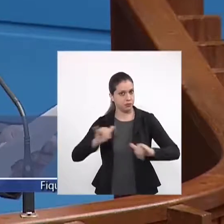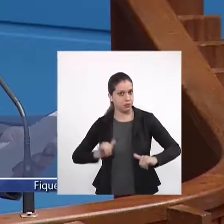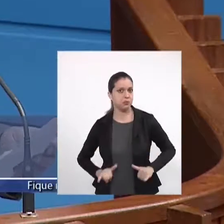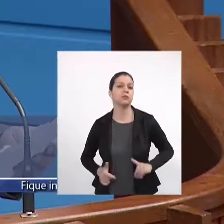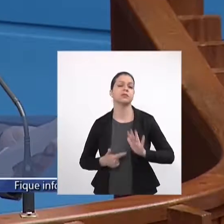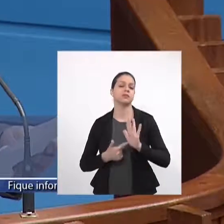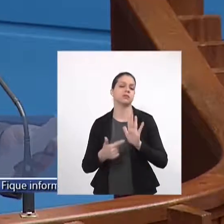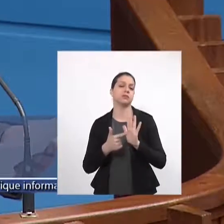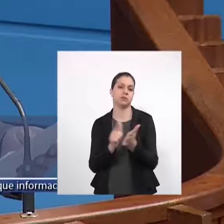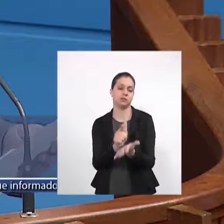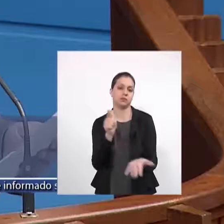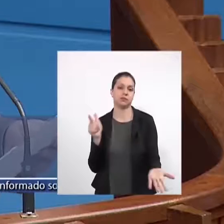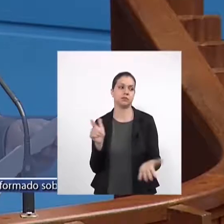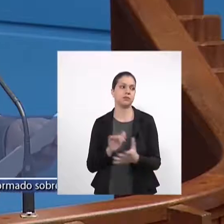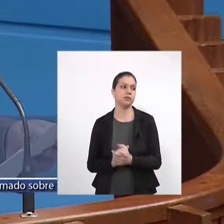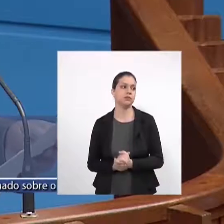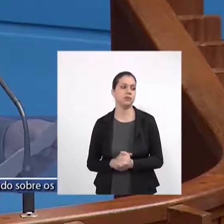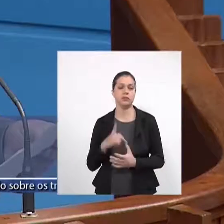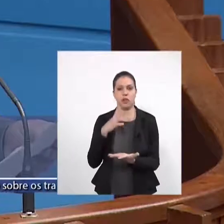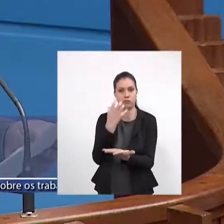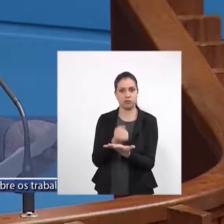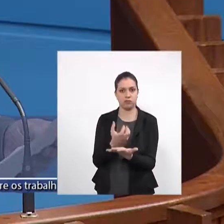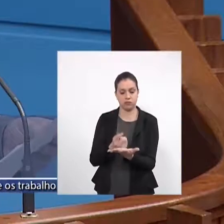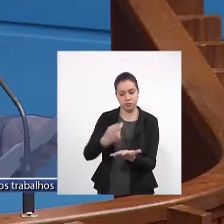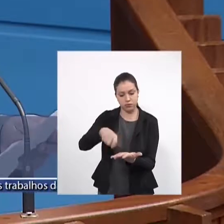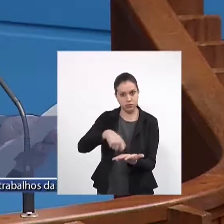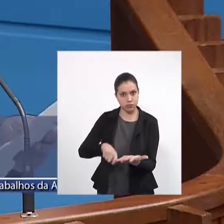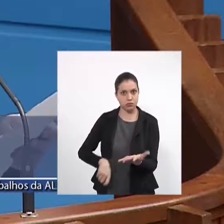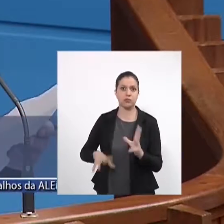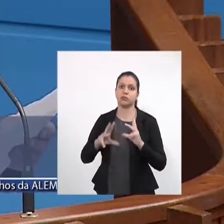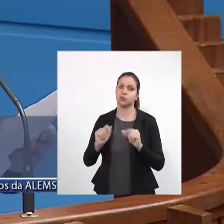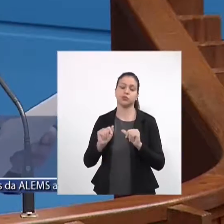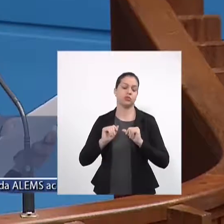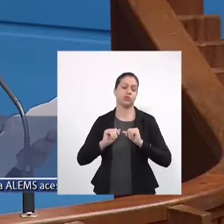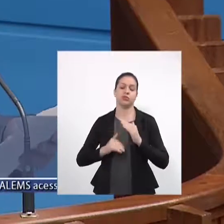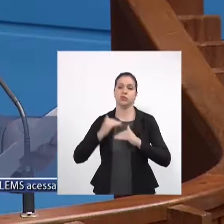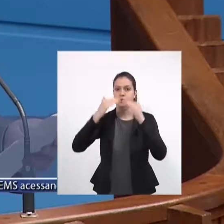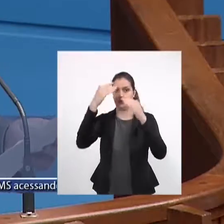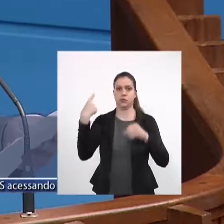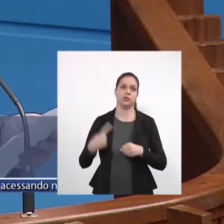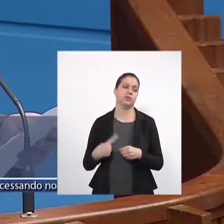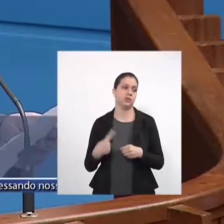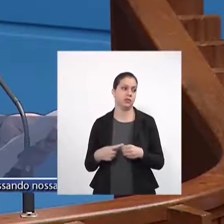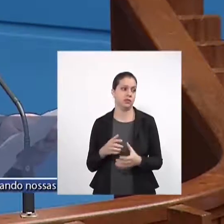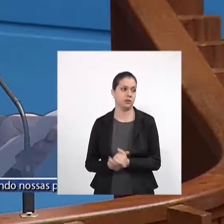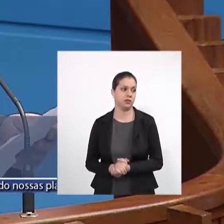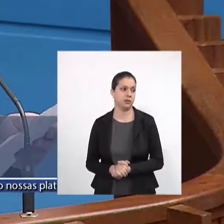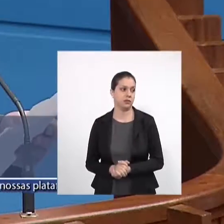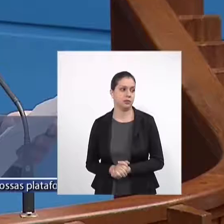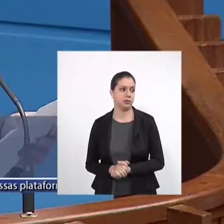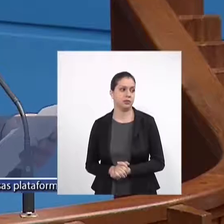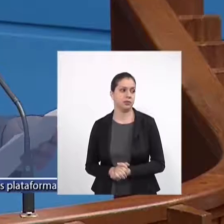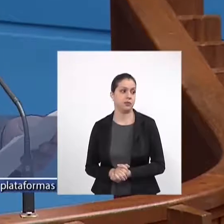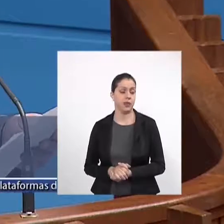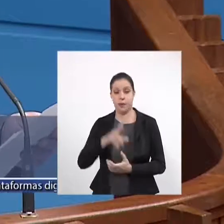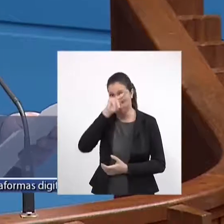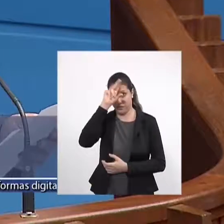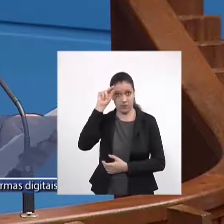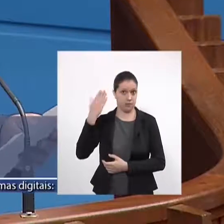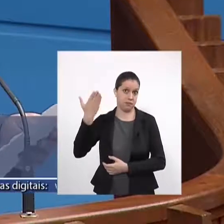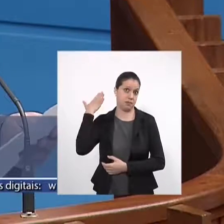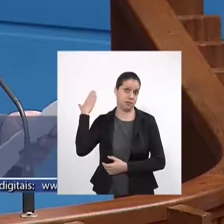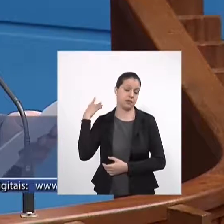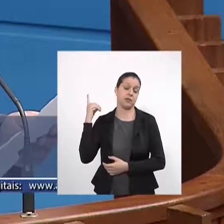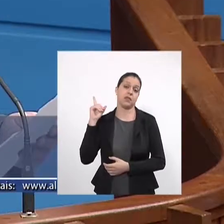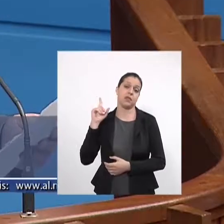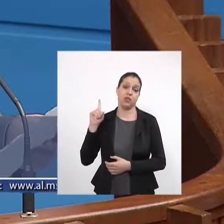jornal, garantindo o registro do desenvolvimento da cidade. O prefeito de Dourados, deputado Marçal Filho, era o médico Nelson